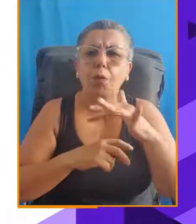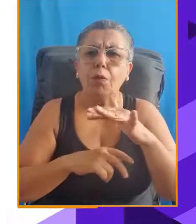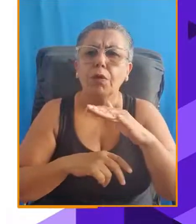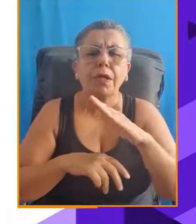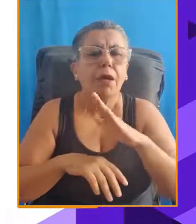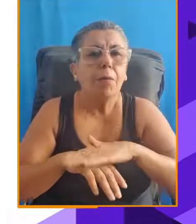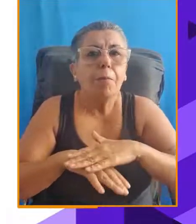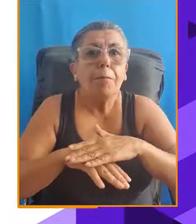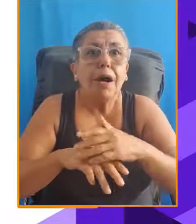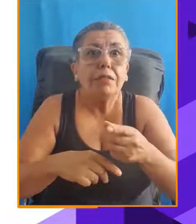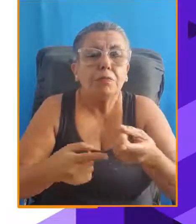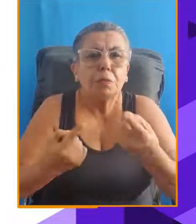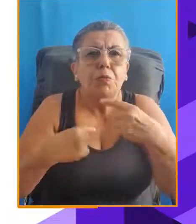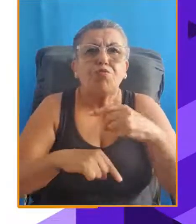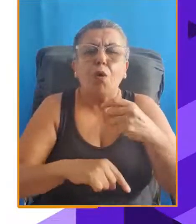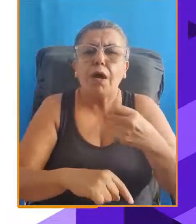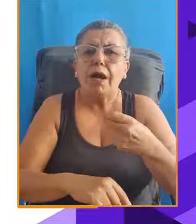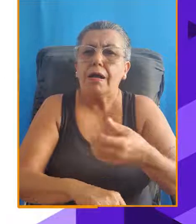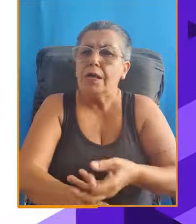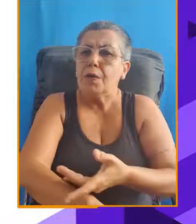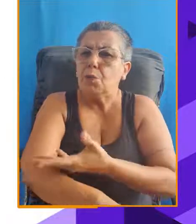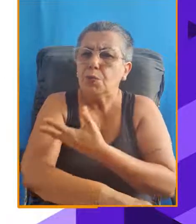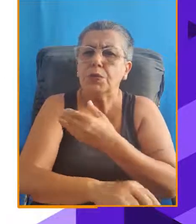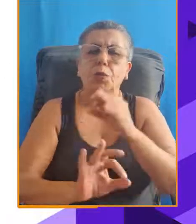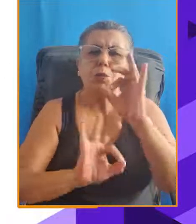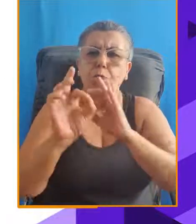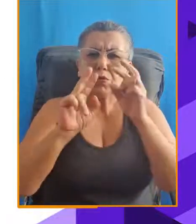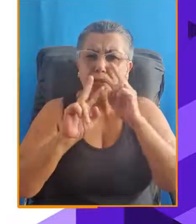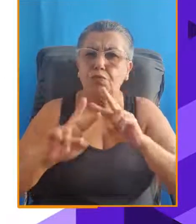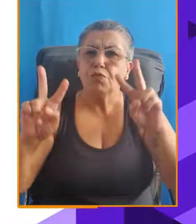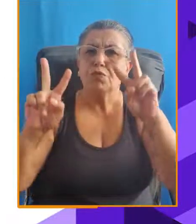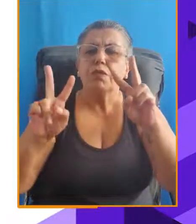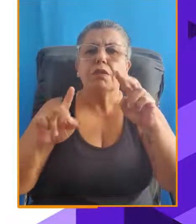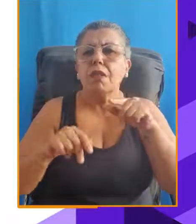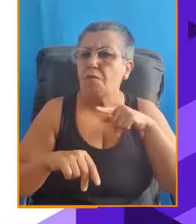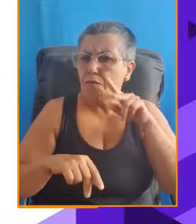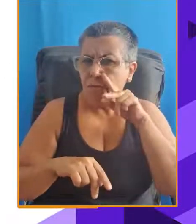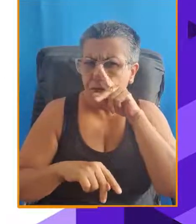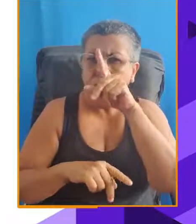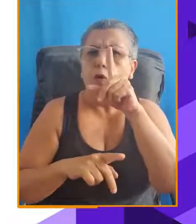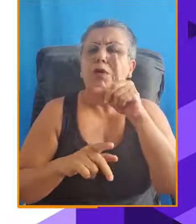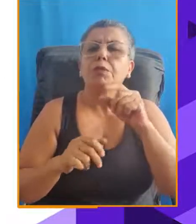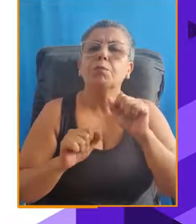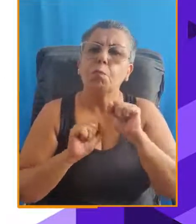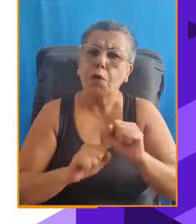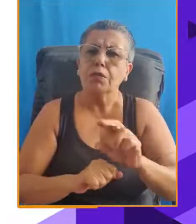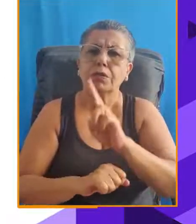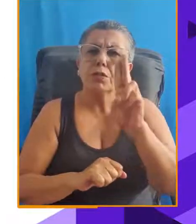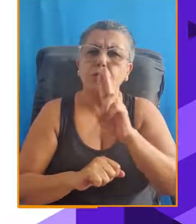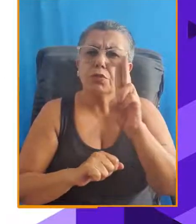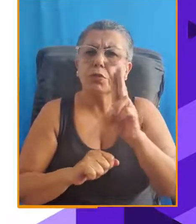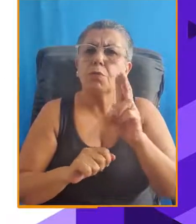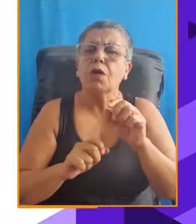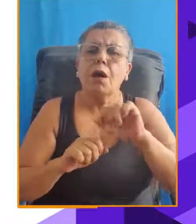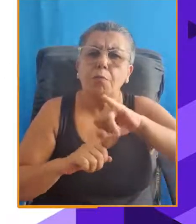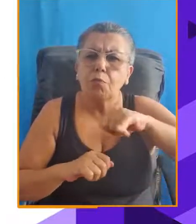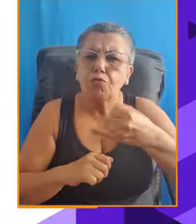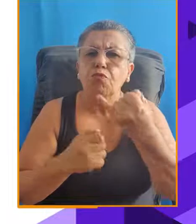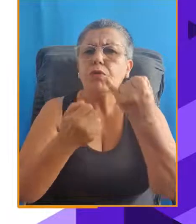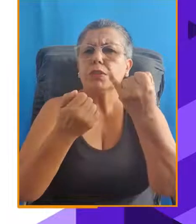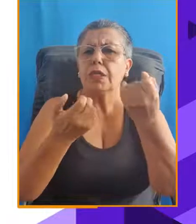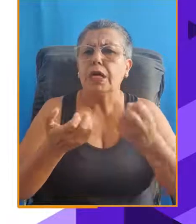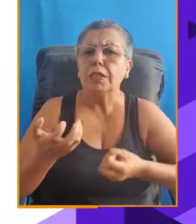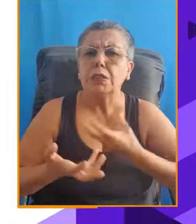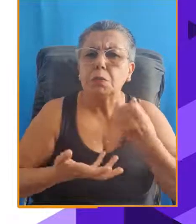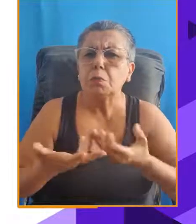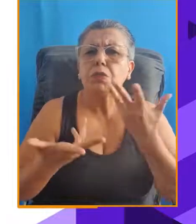o mais emocional dos elementos do processo visual. Tem grande força e pode ser usada com muito proveito para expressar